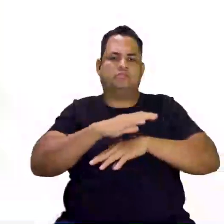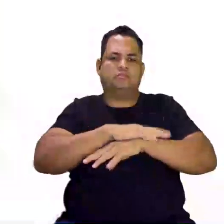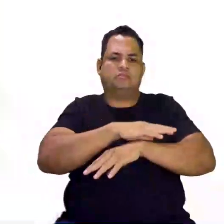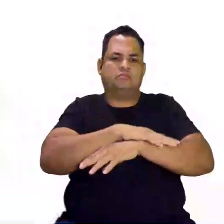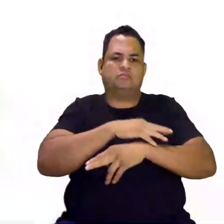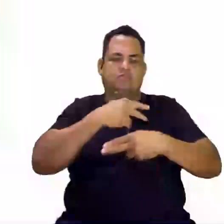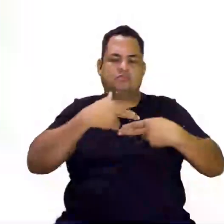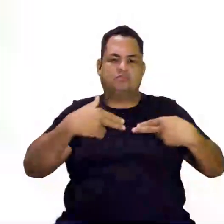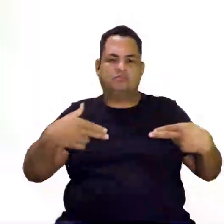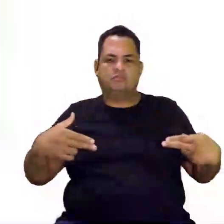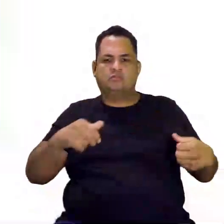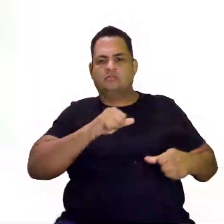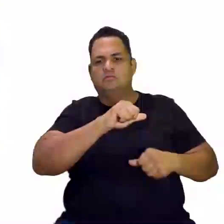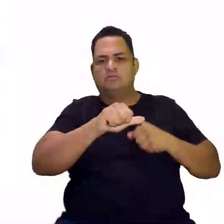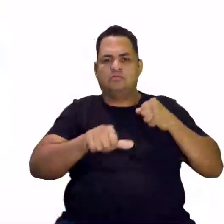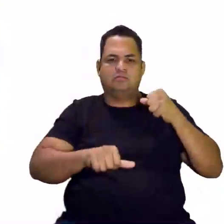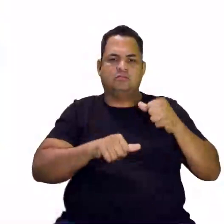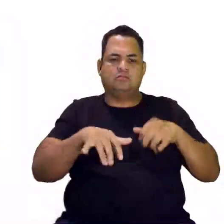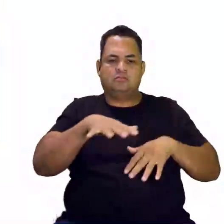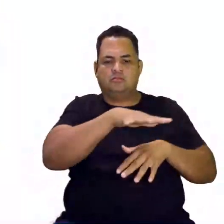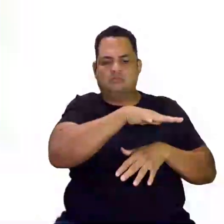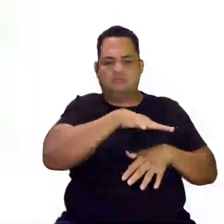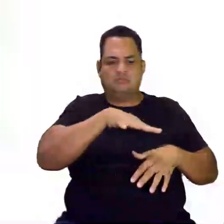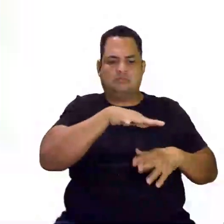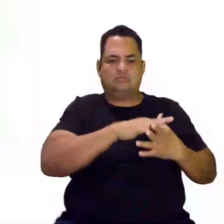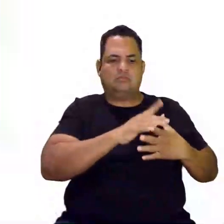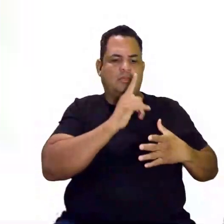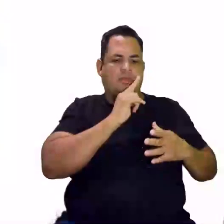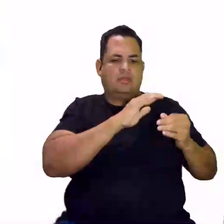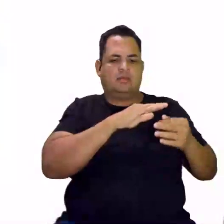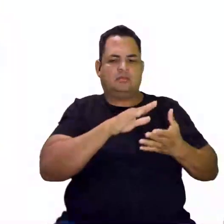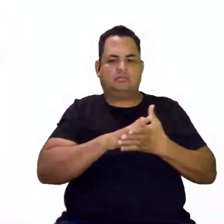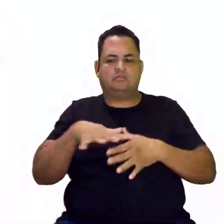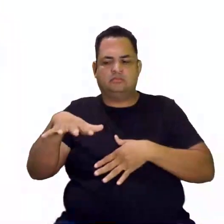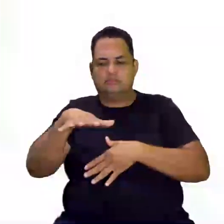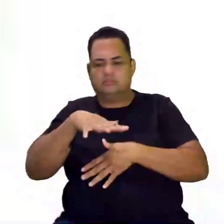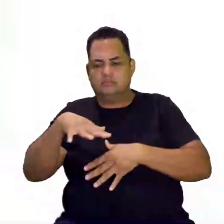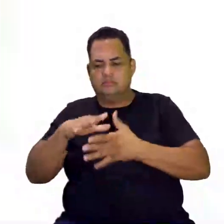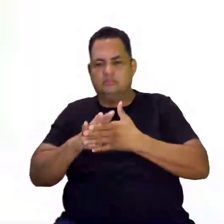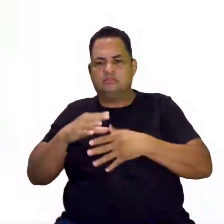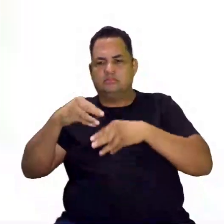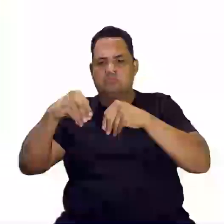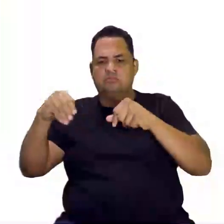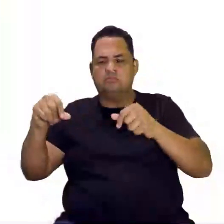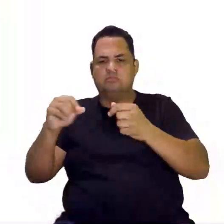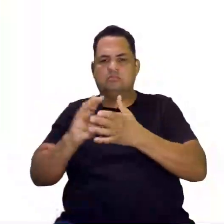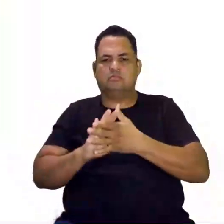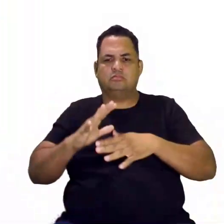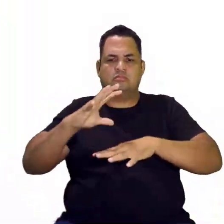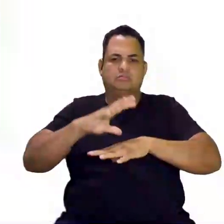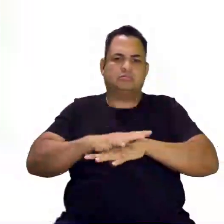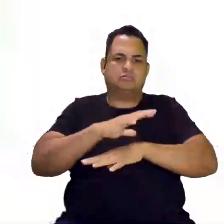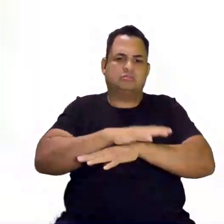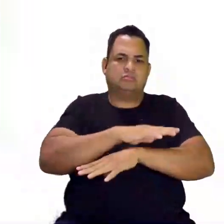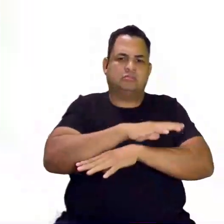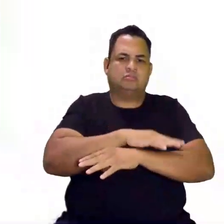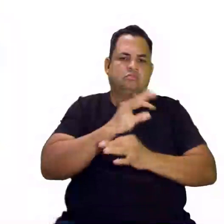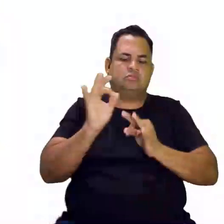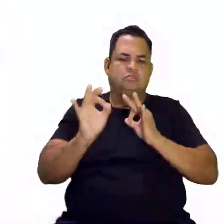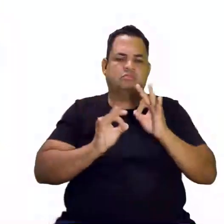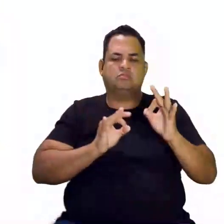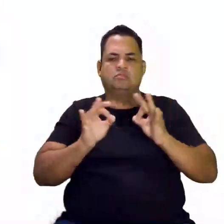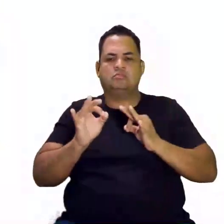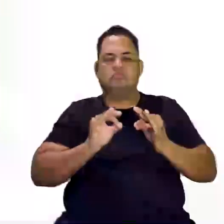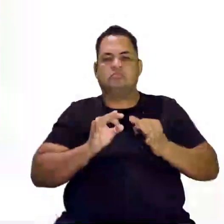são a transição entre o ambiente aquático e terrestre, os répteis, que aí vão alcançar essa